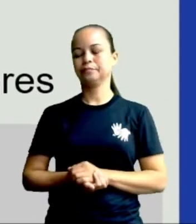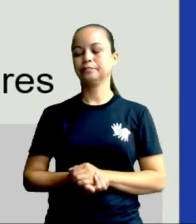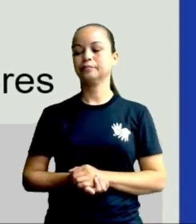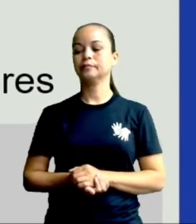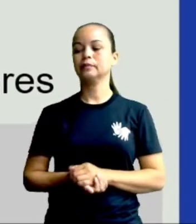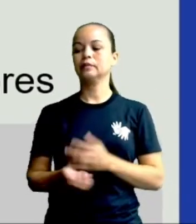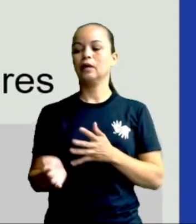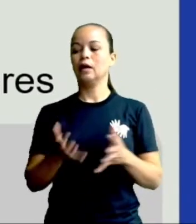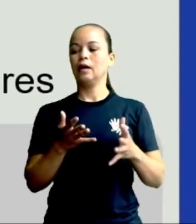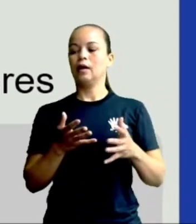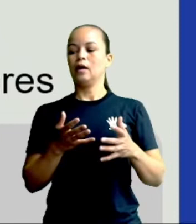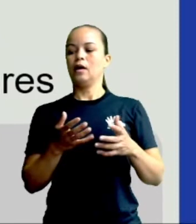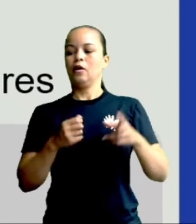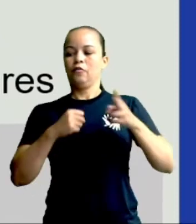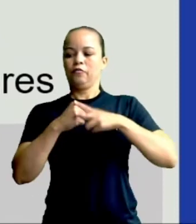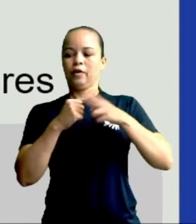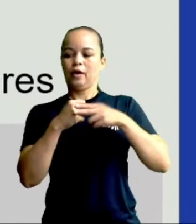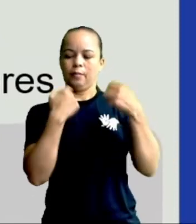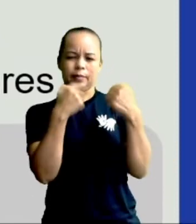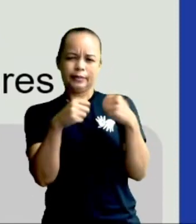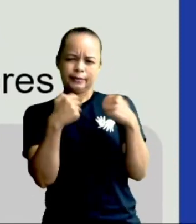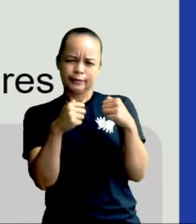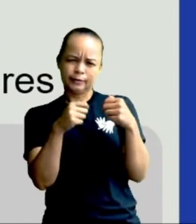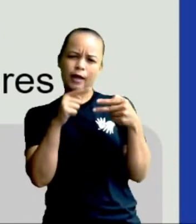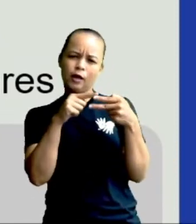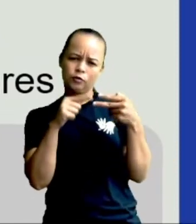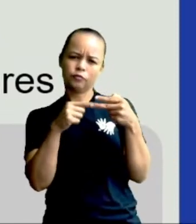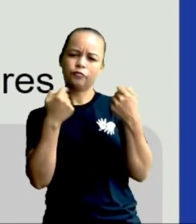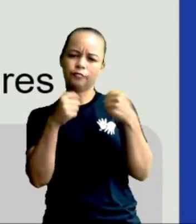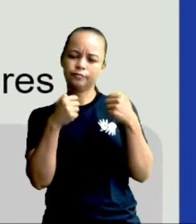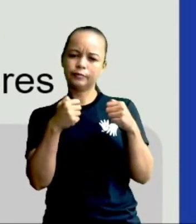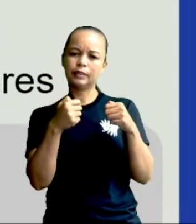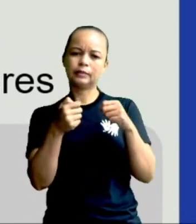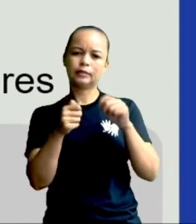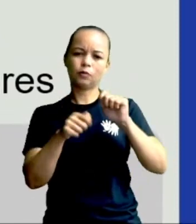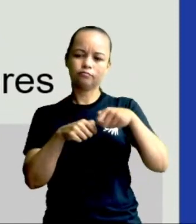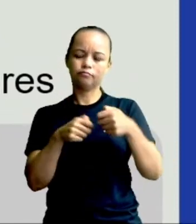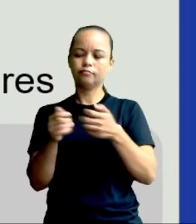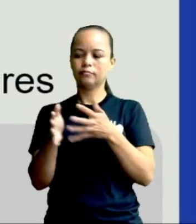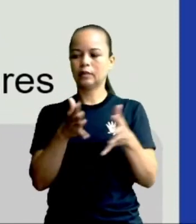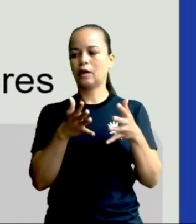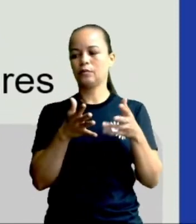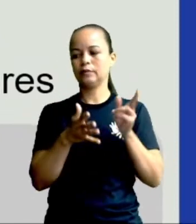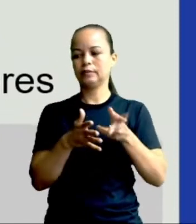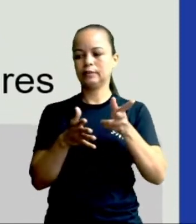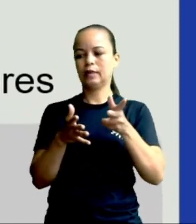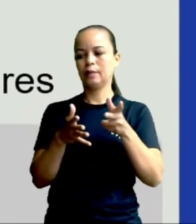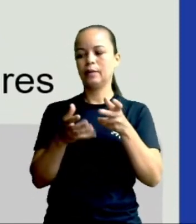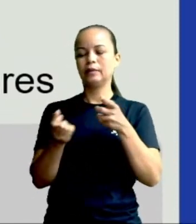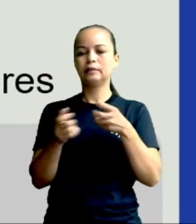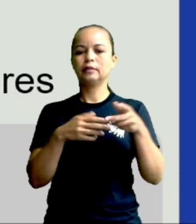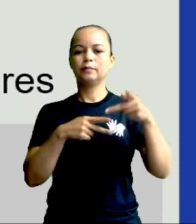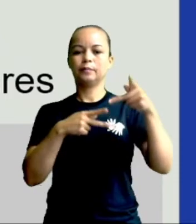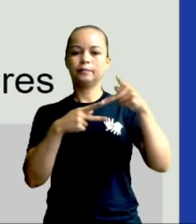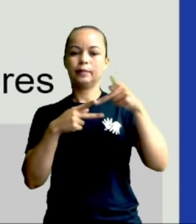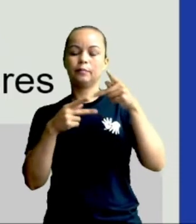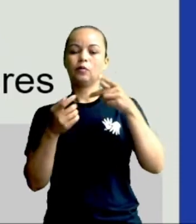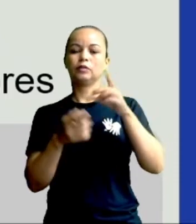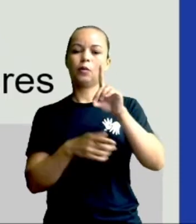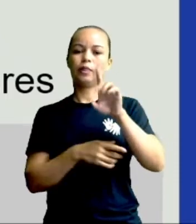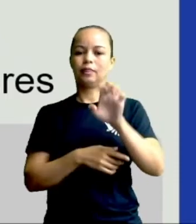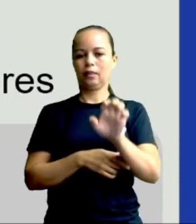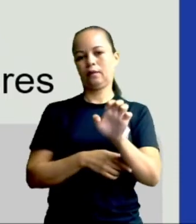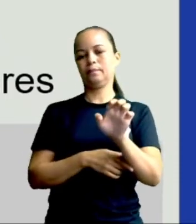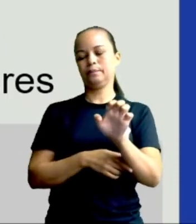e necessitar esses verbos são transitivos indiretos ele sempre recebem a preposição